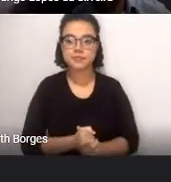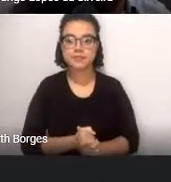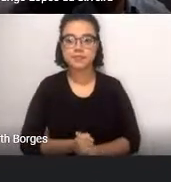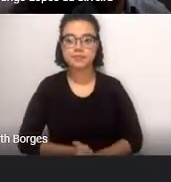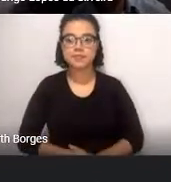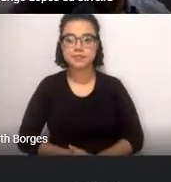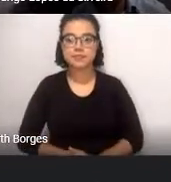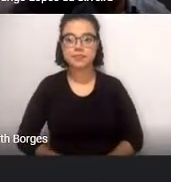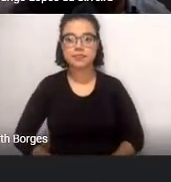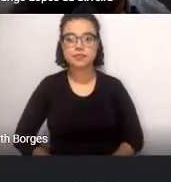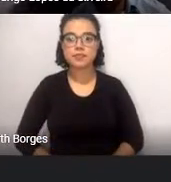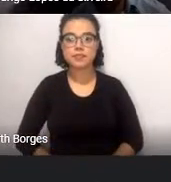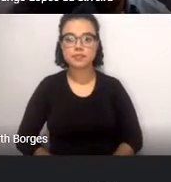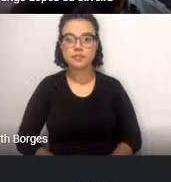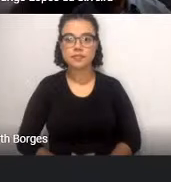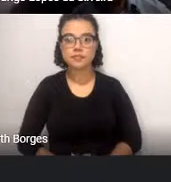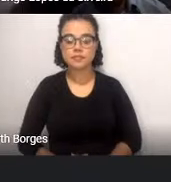Rafael.